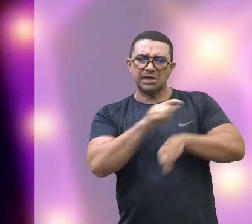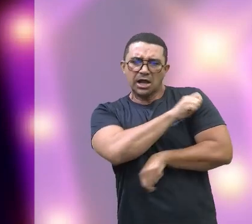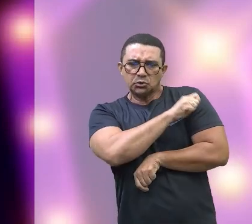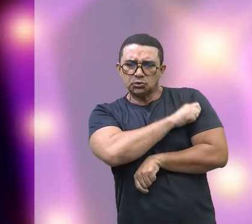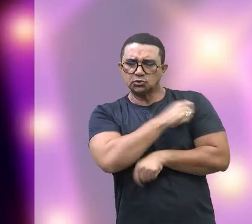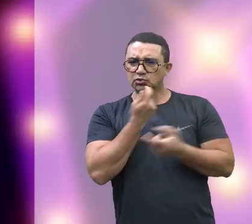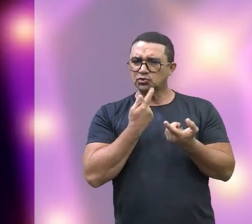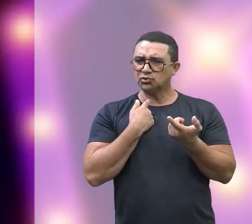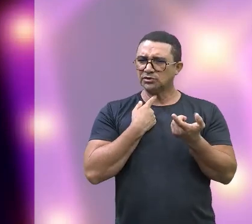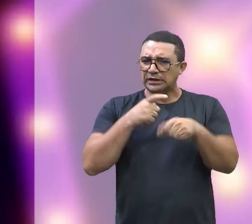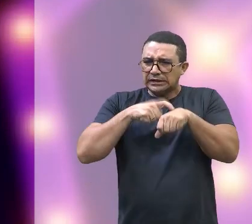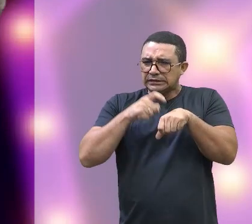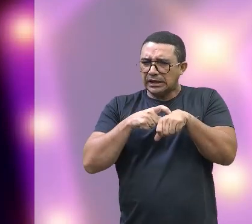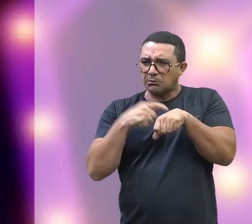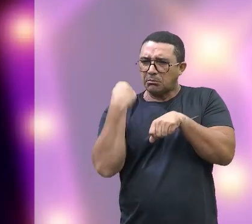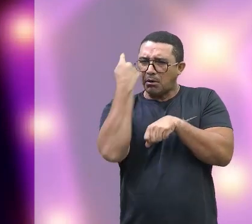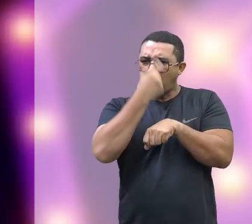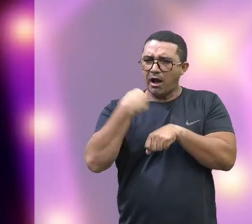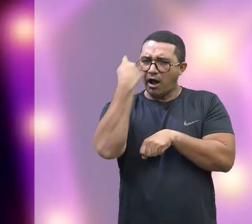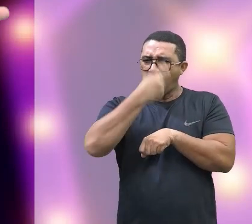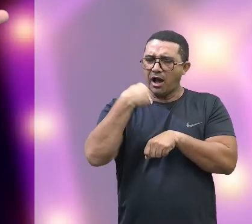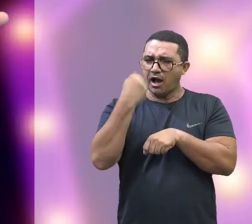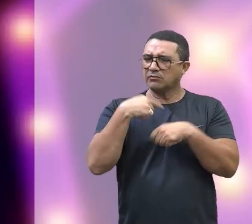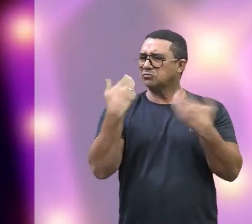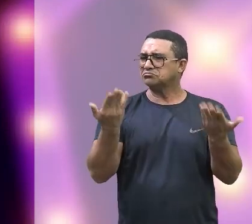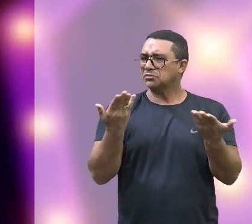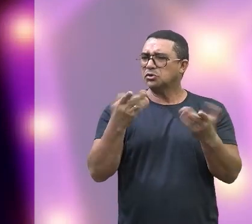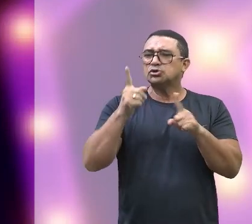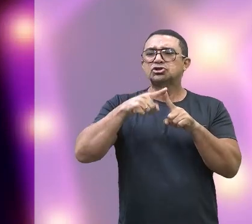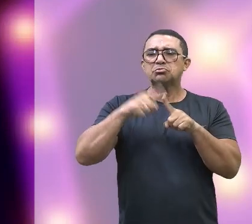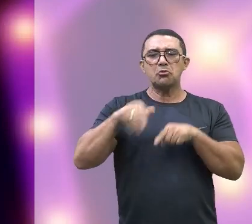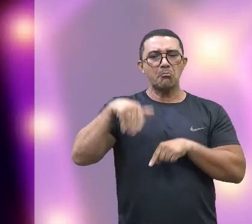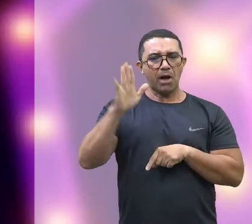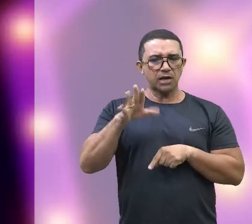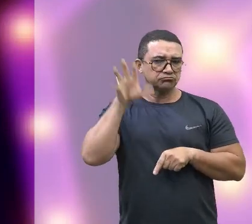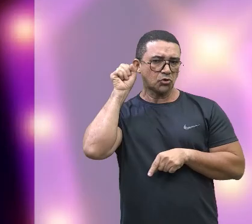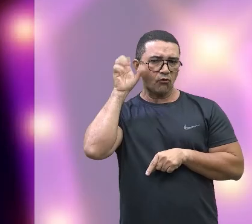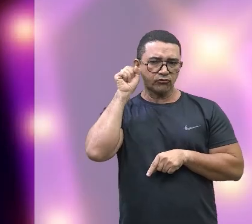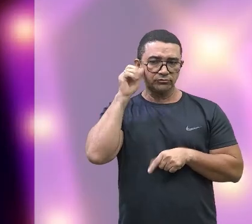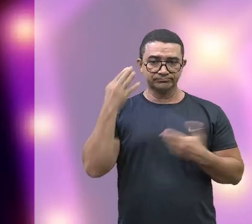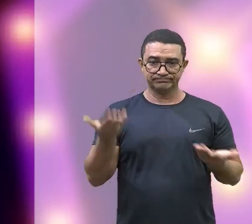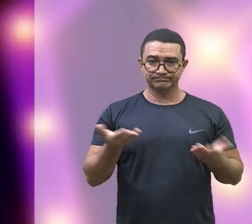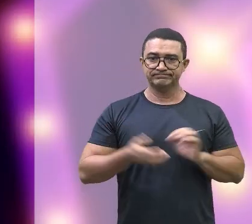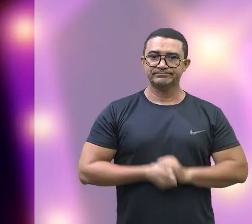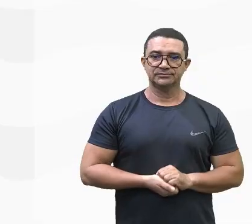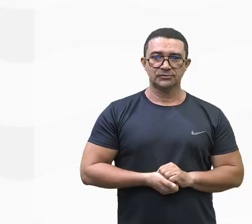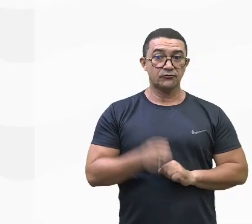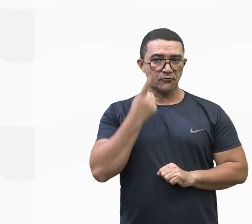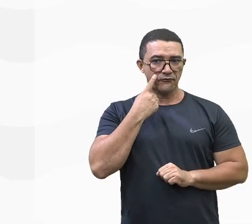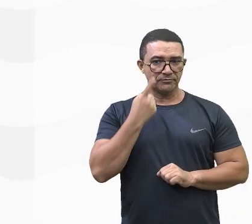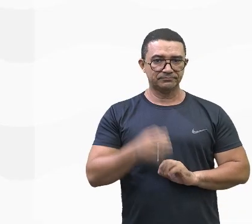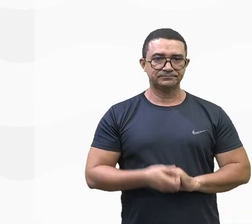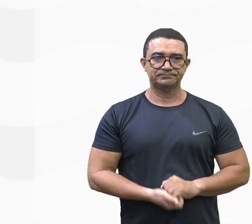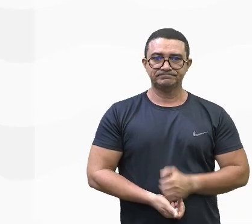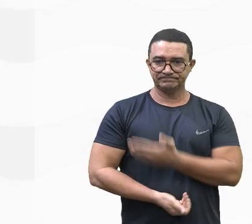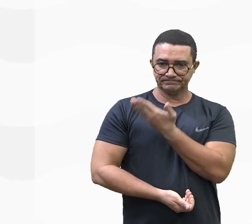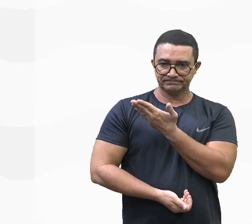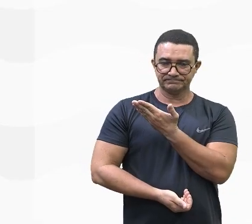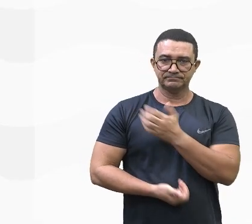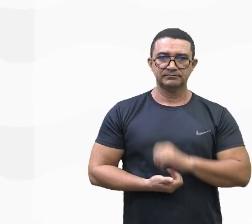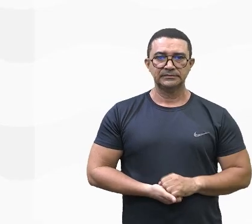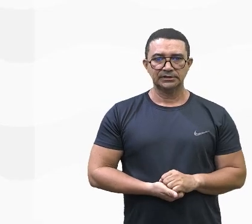passam diariamente ouvindo músicas e quais são os gêneros mais ouvidos? É uma boa pergunta, né? Vamos lá comigo, compreender isso